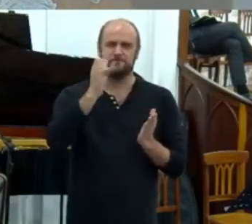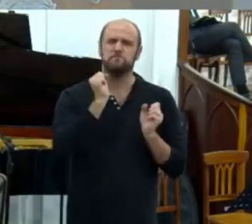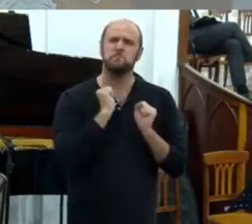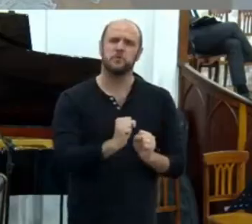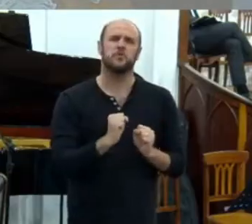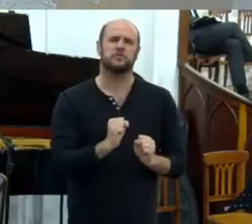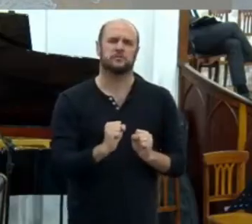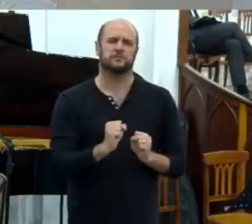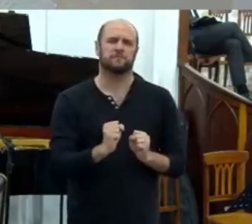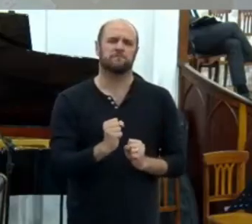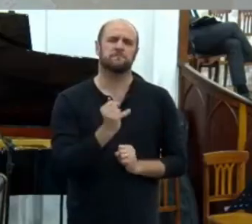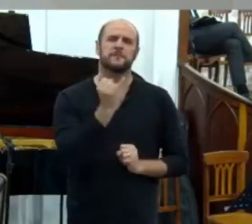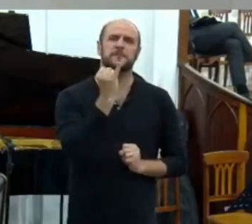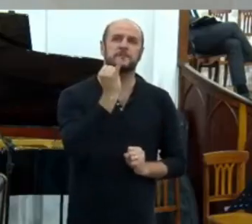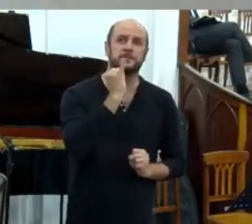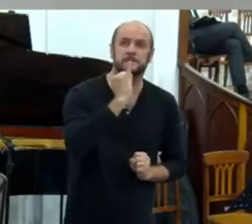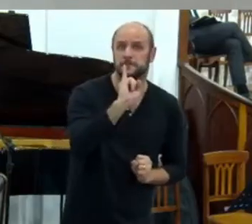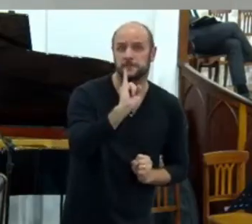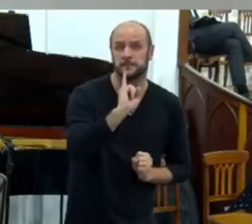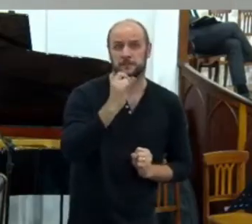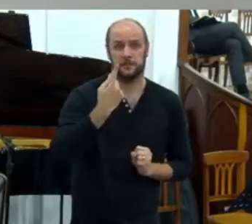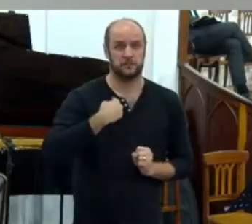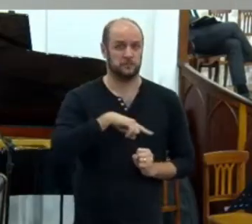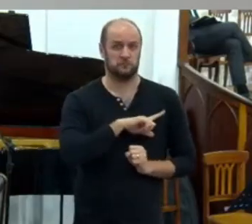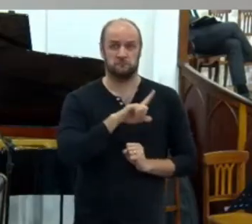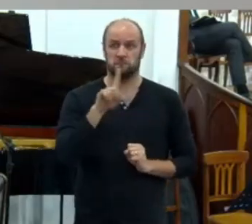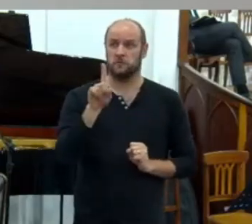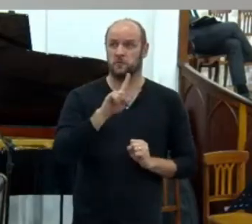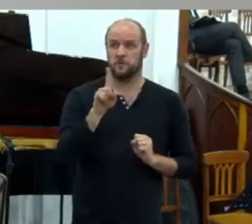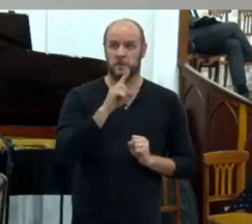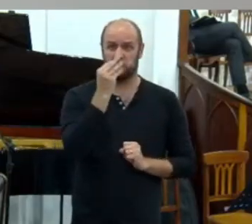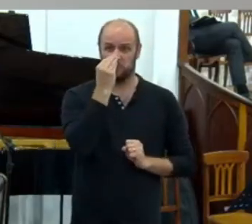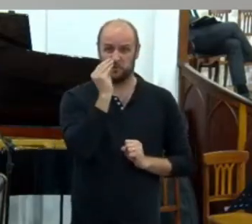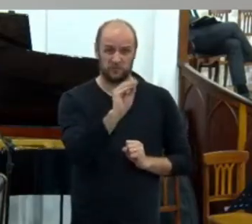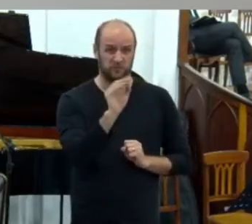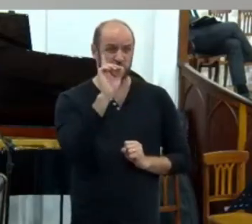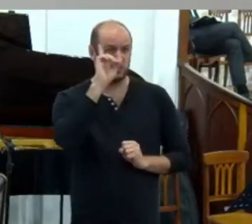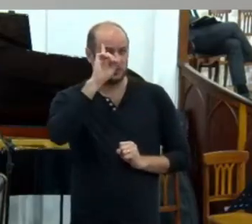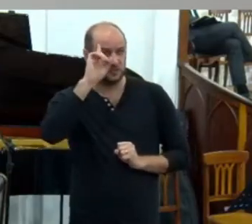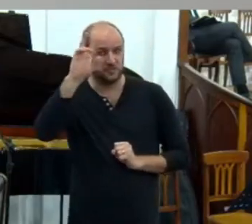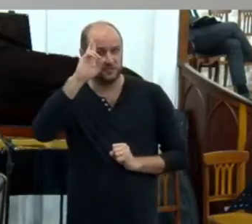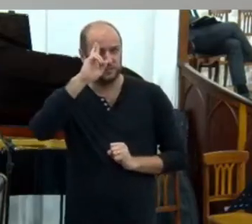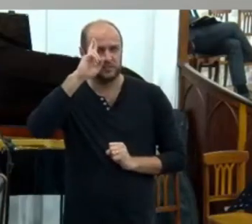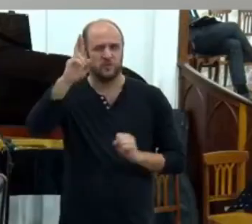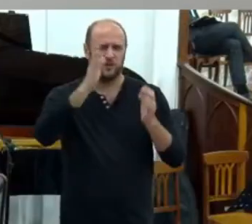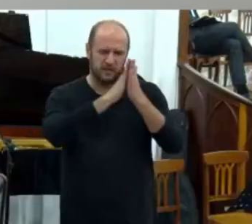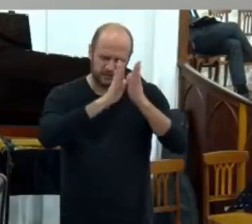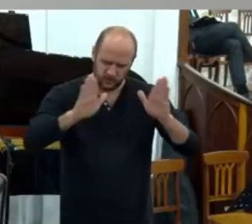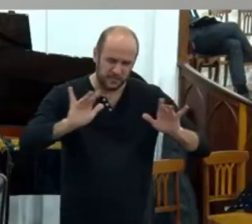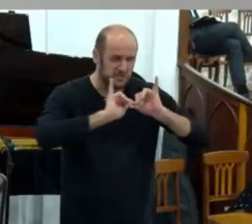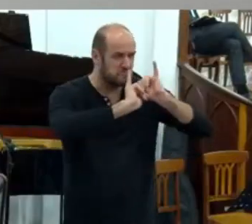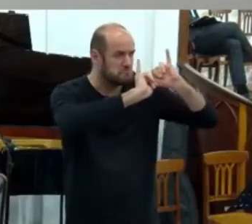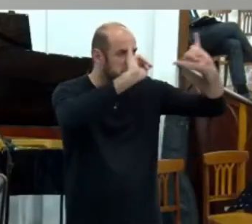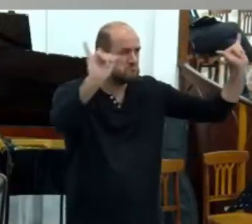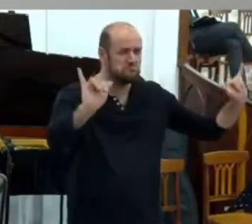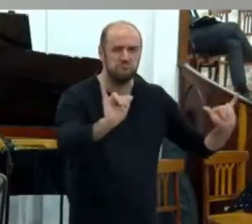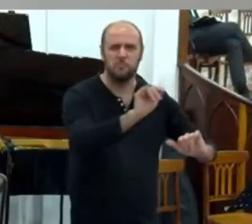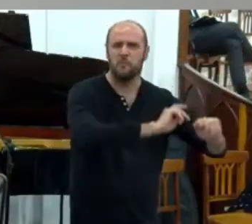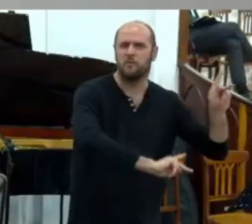que ao não priorizarmos o dia do Senhor para adoração pública ao nome do